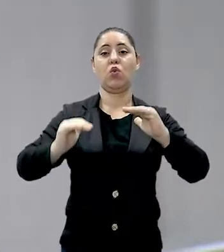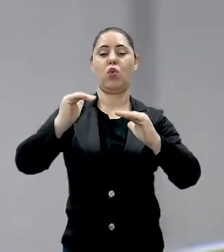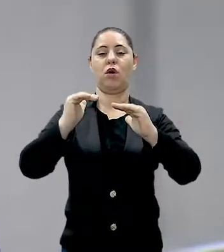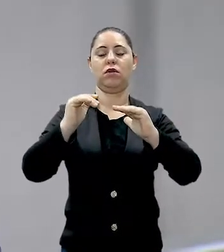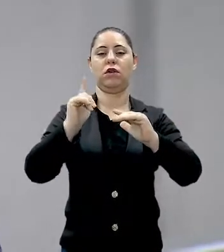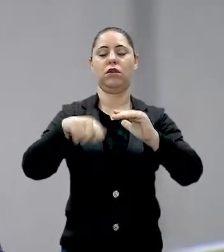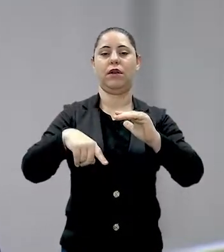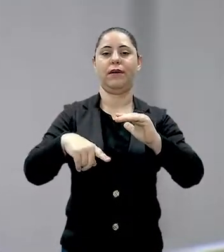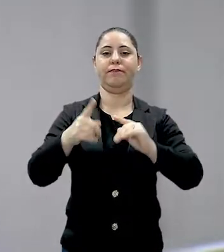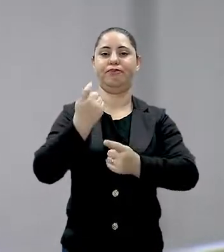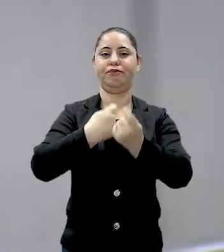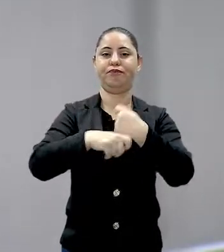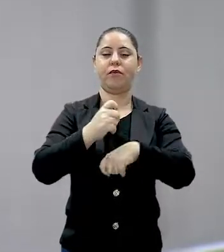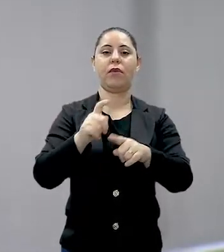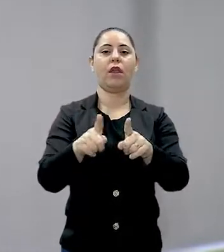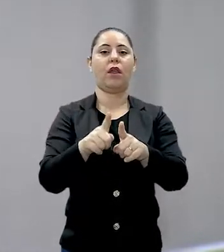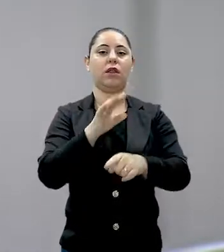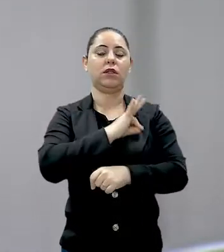principalmente